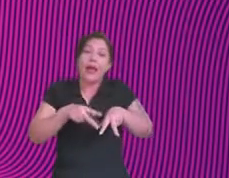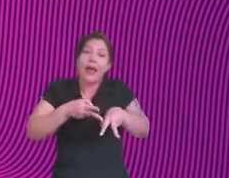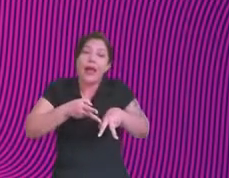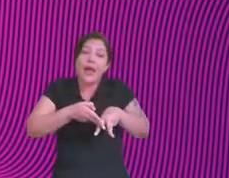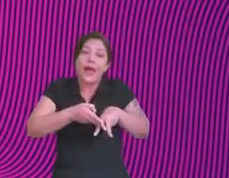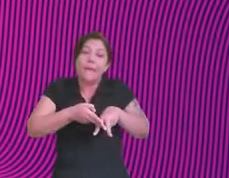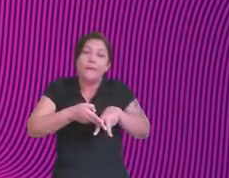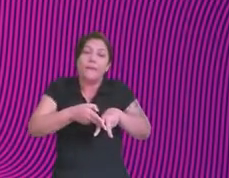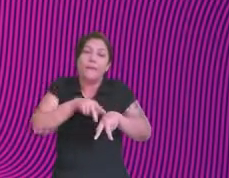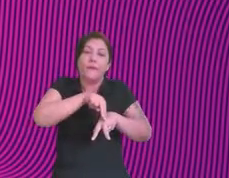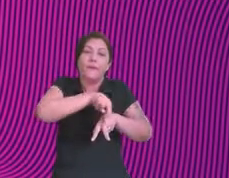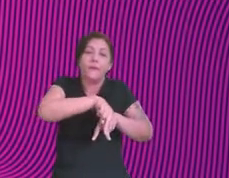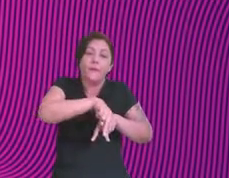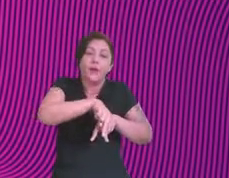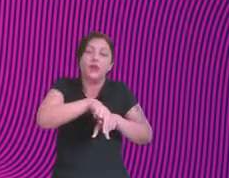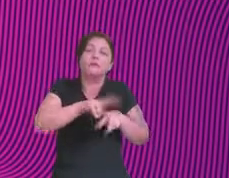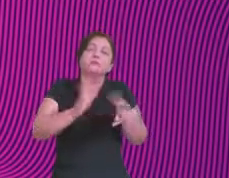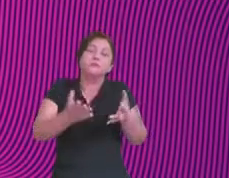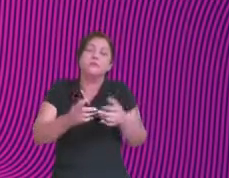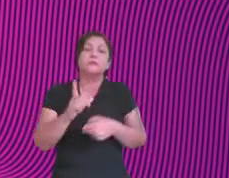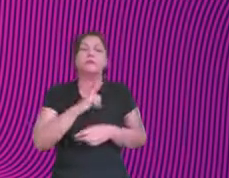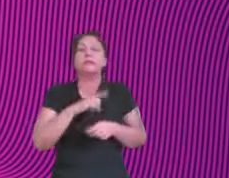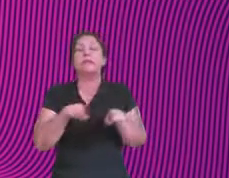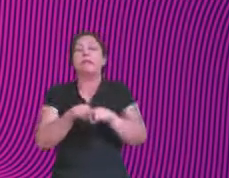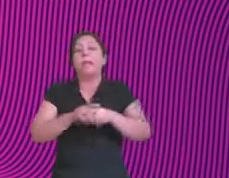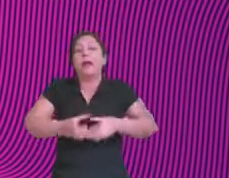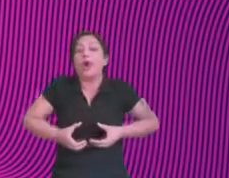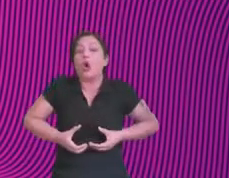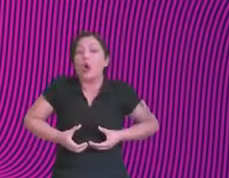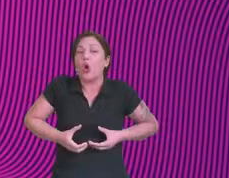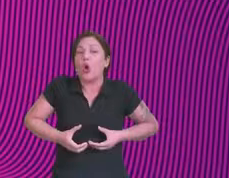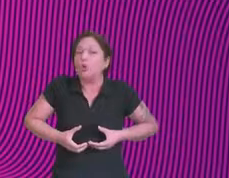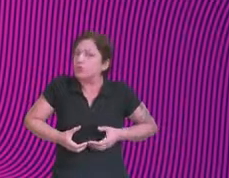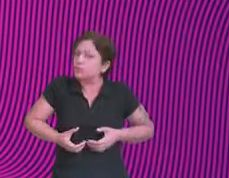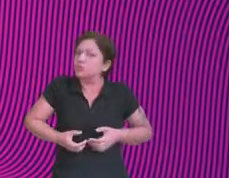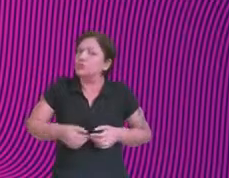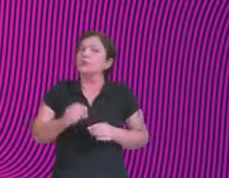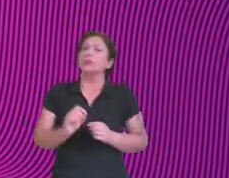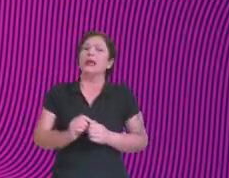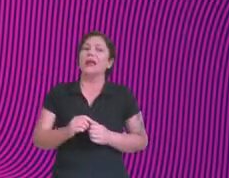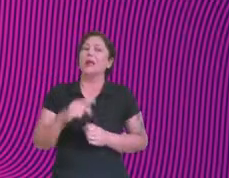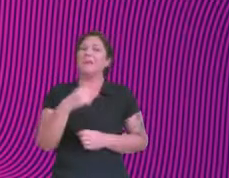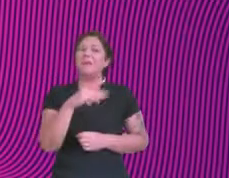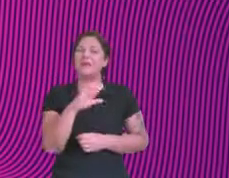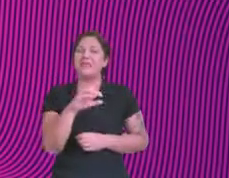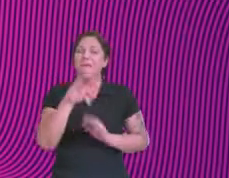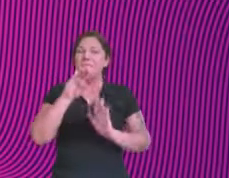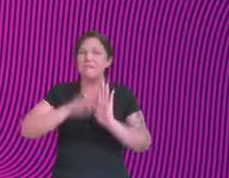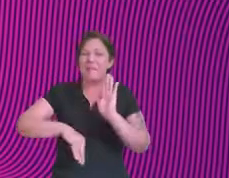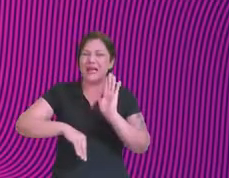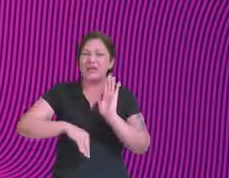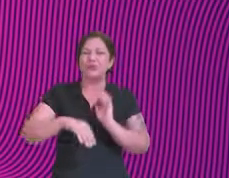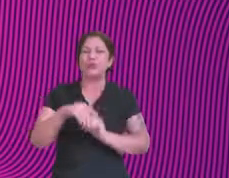para câncer de cólon com PCI baixo, PCI abaixo de 15.